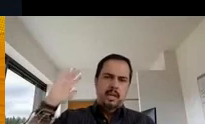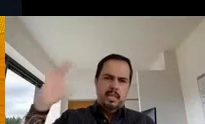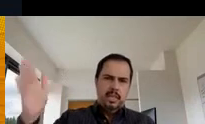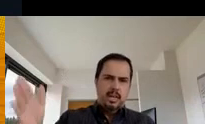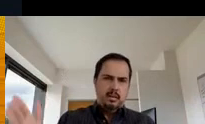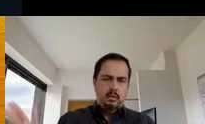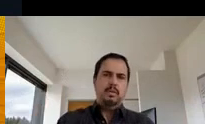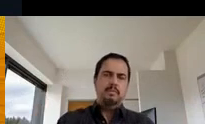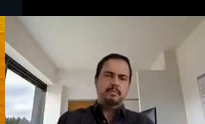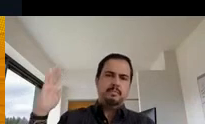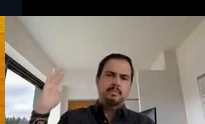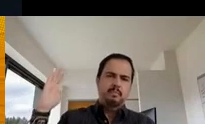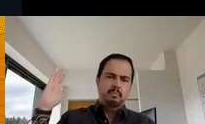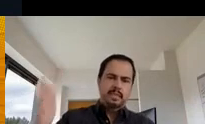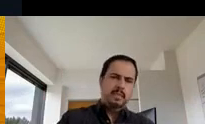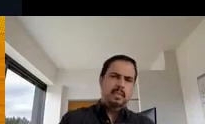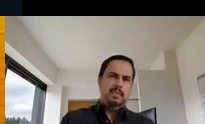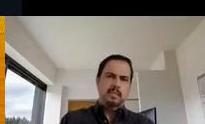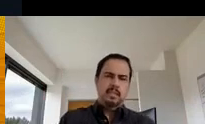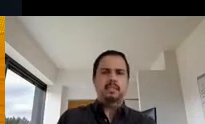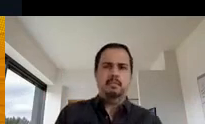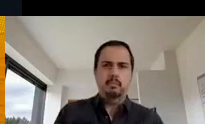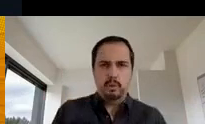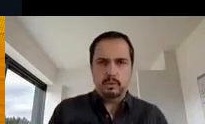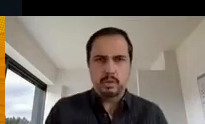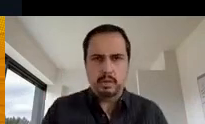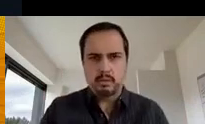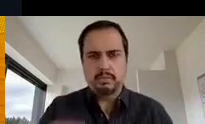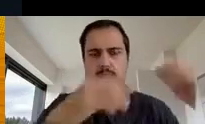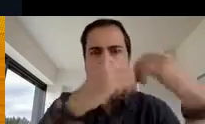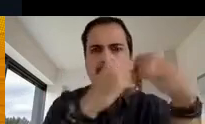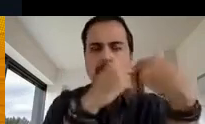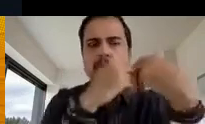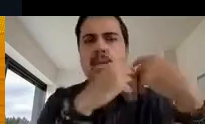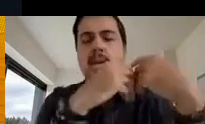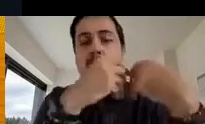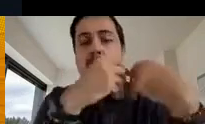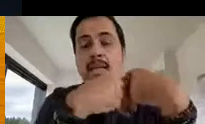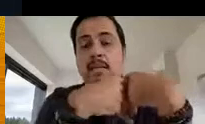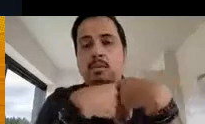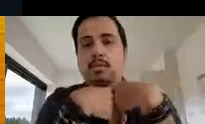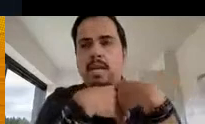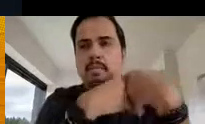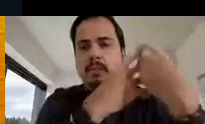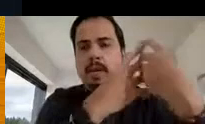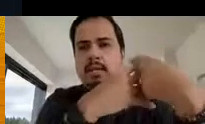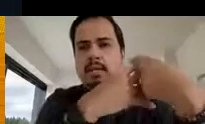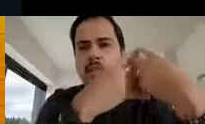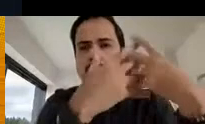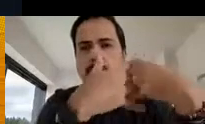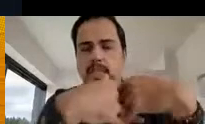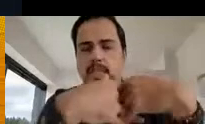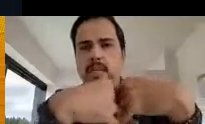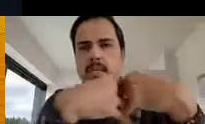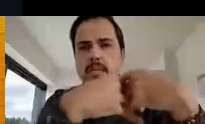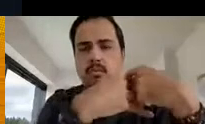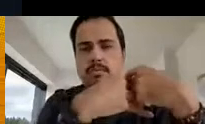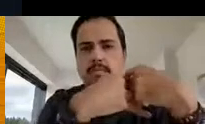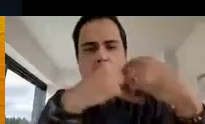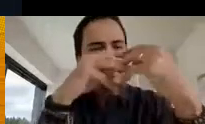sempre nisso. Atirar na lua para acertar nas estrelas, no pior dos casos. Isso vale para se